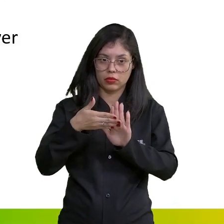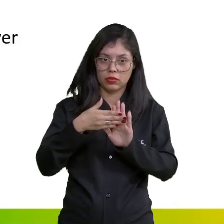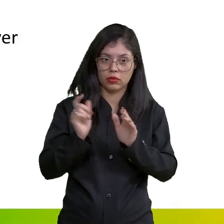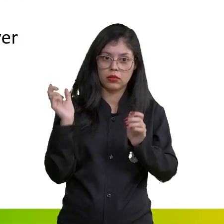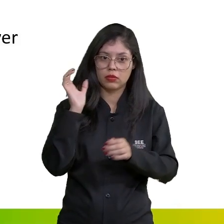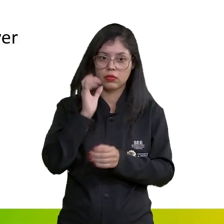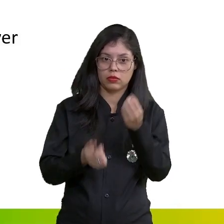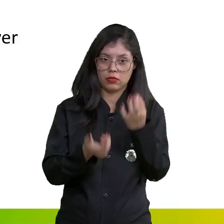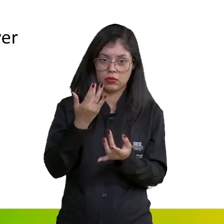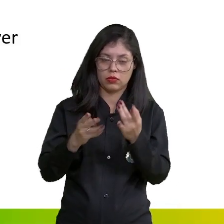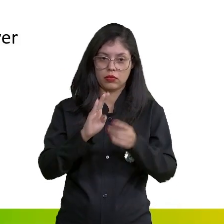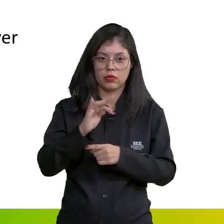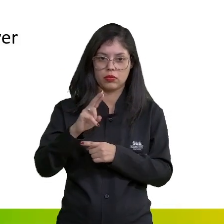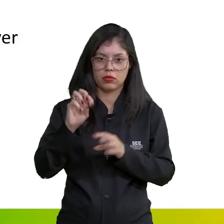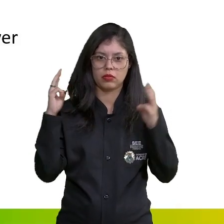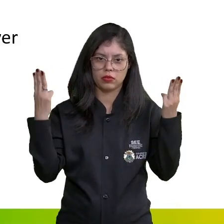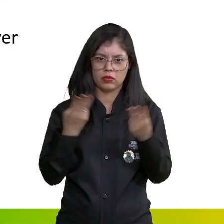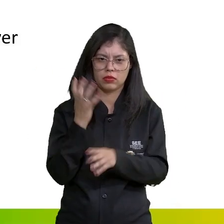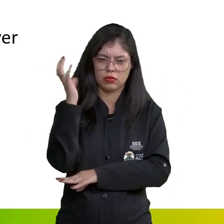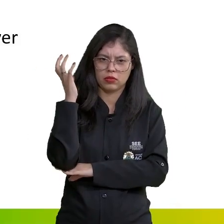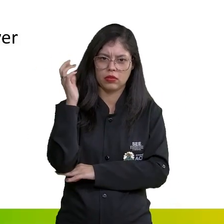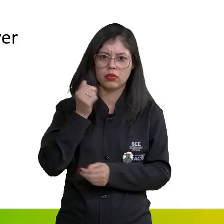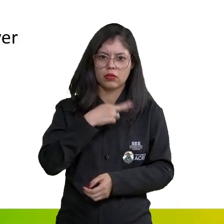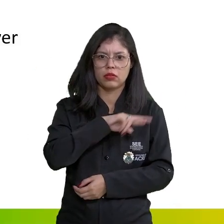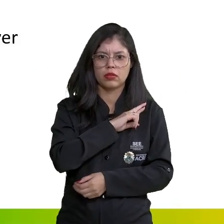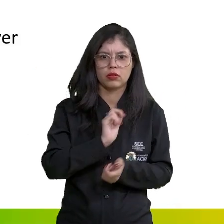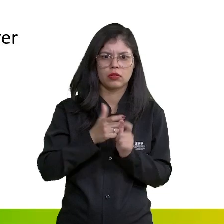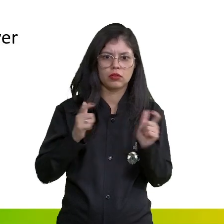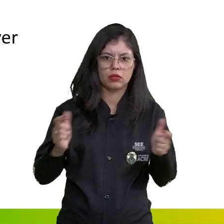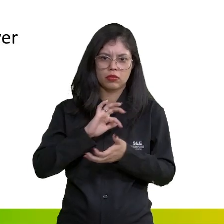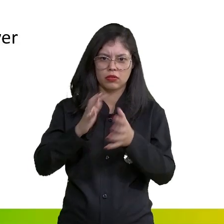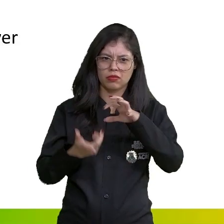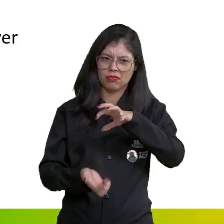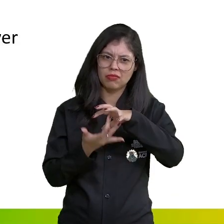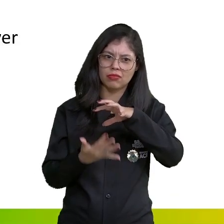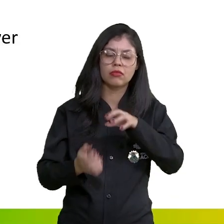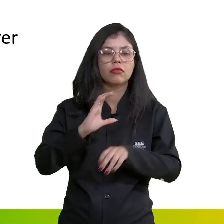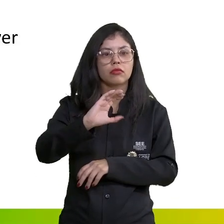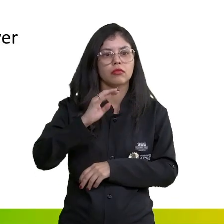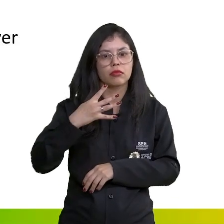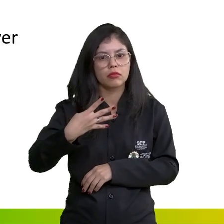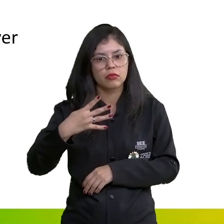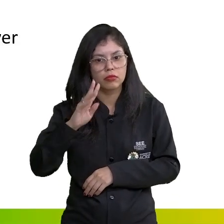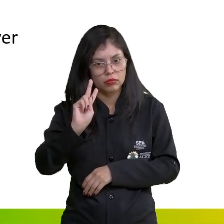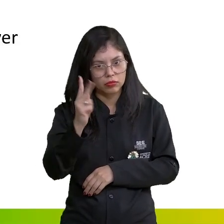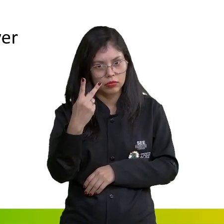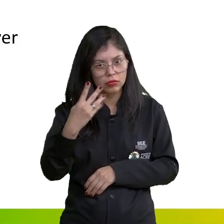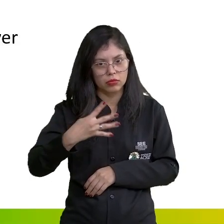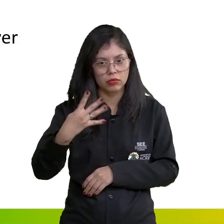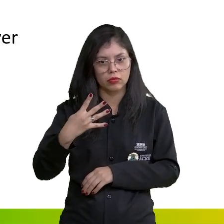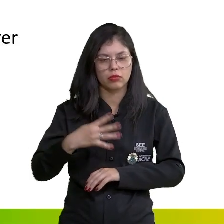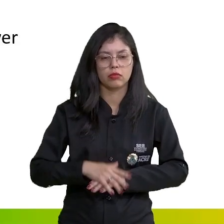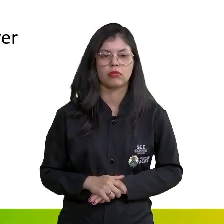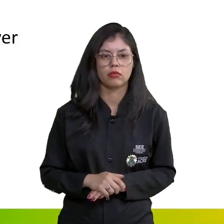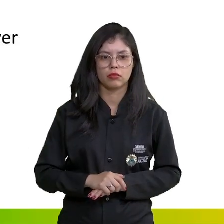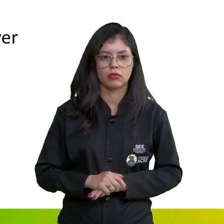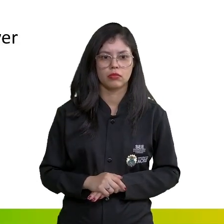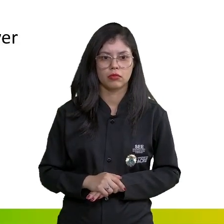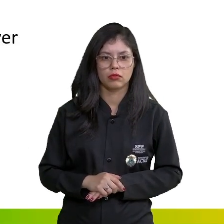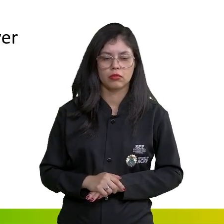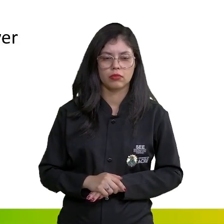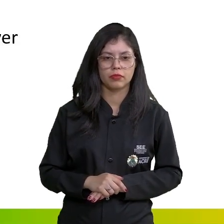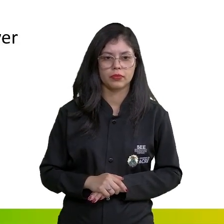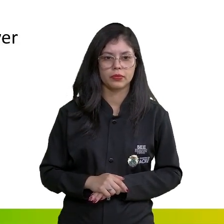Promover a queima de biomassa vegetal responsável pelo aumento do efeito estufa devido à produção de